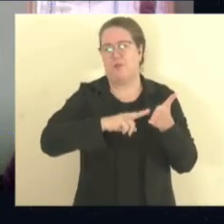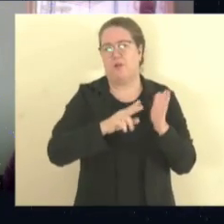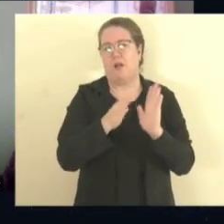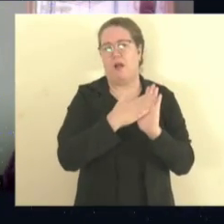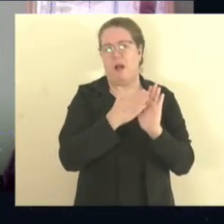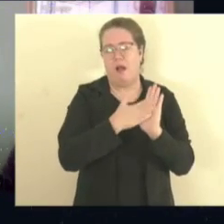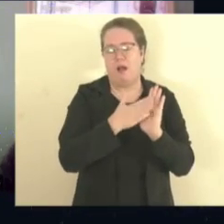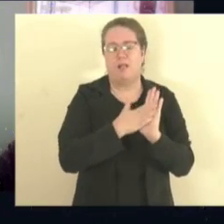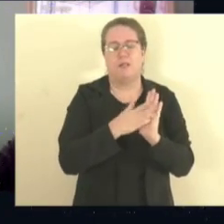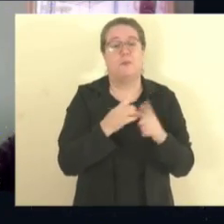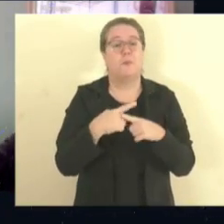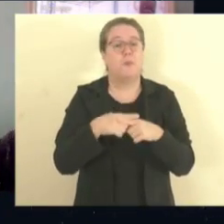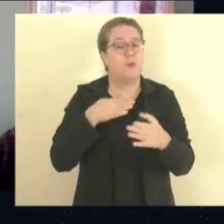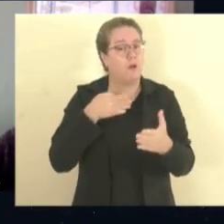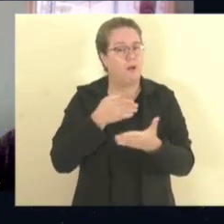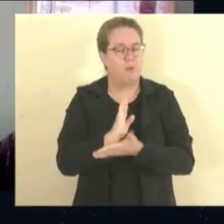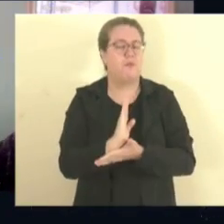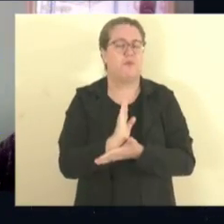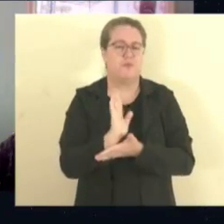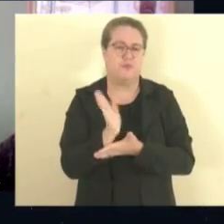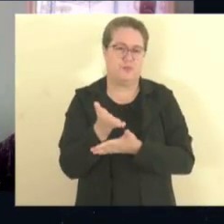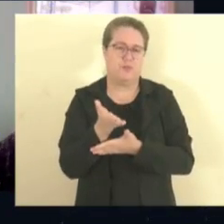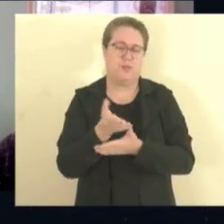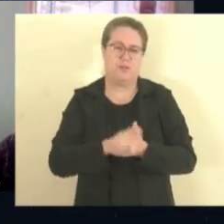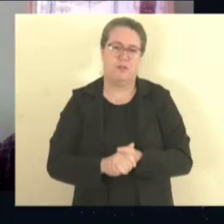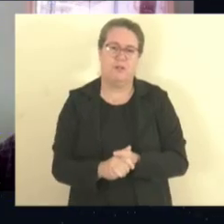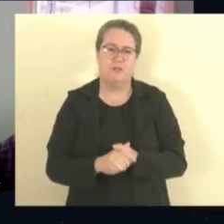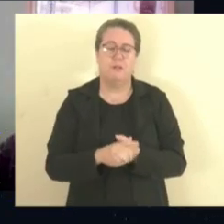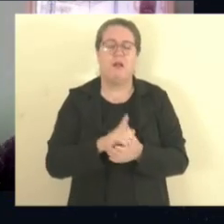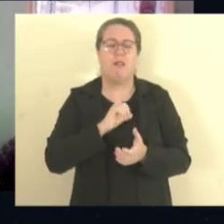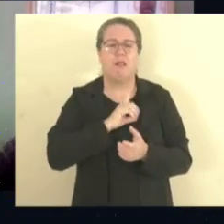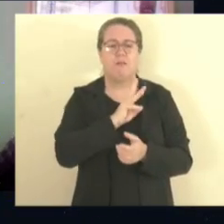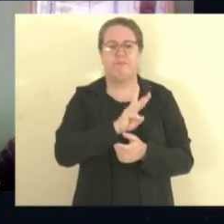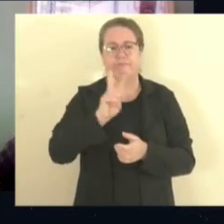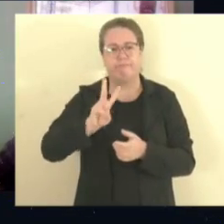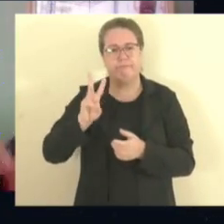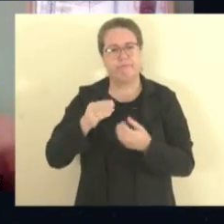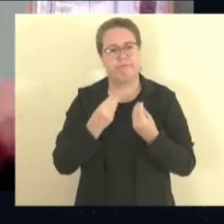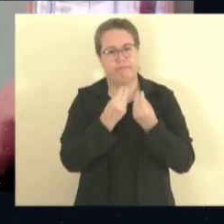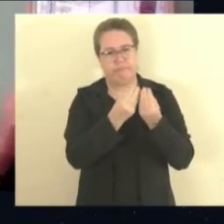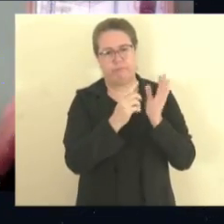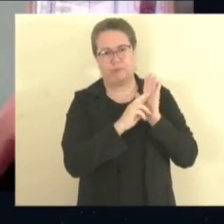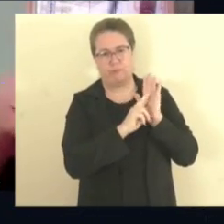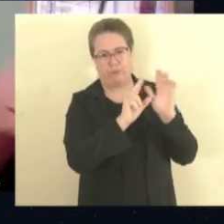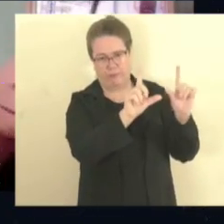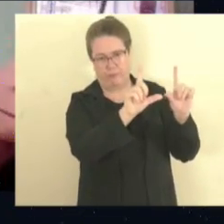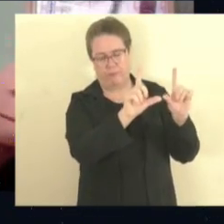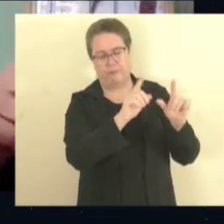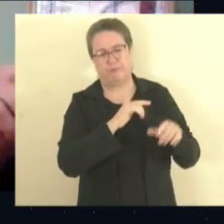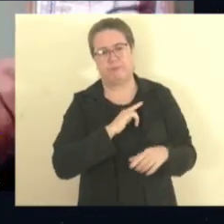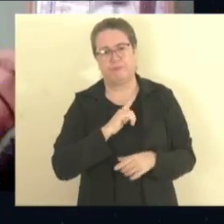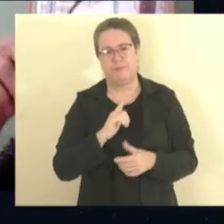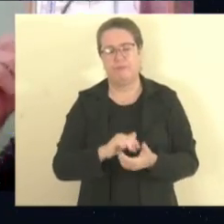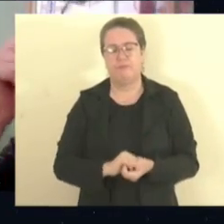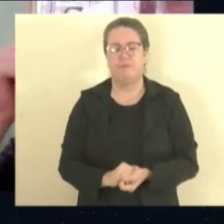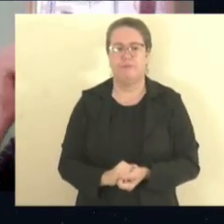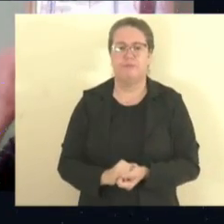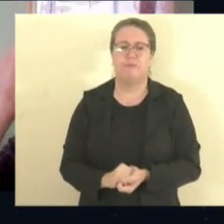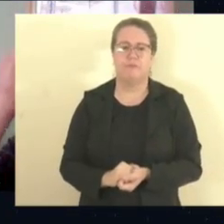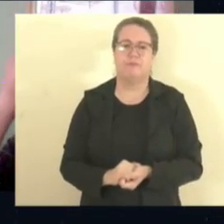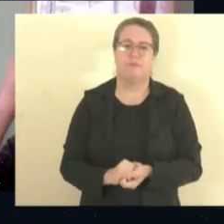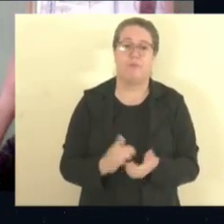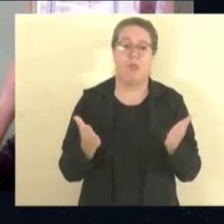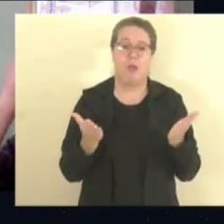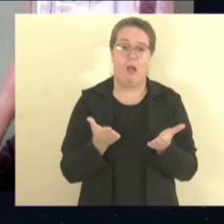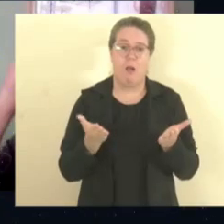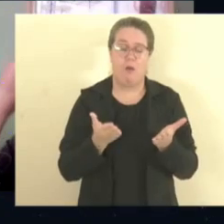mesma aprovada, conforme disponibilizada no site oficial da Assembleia. Passamos nesse momento à